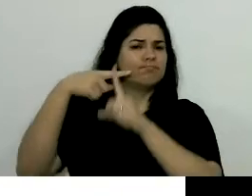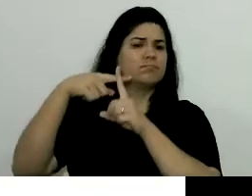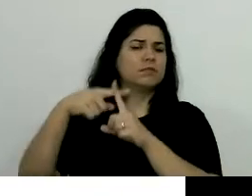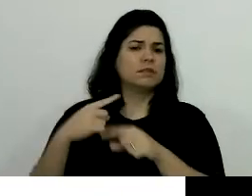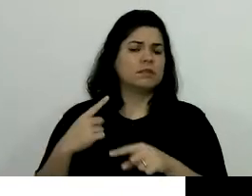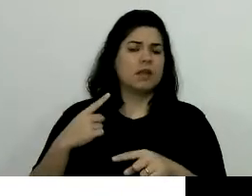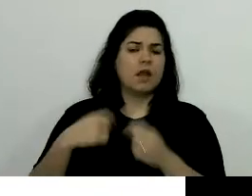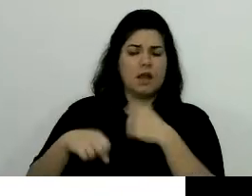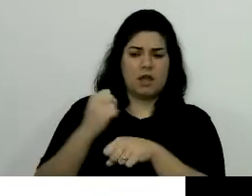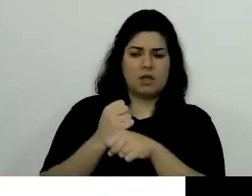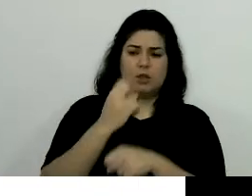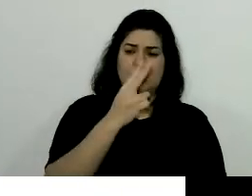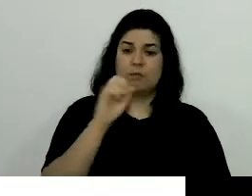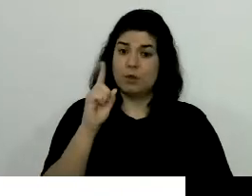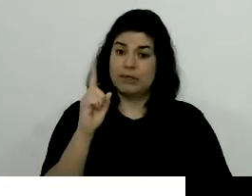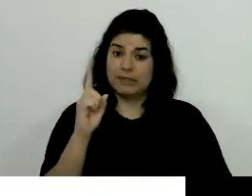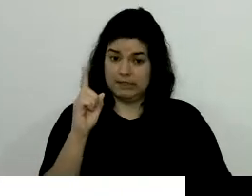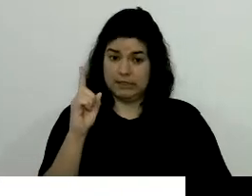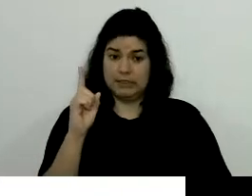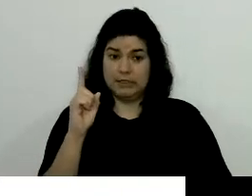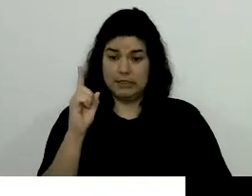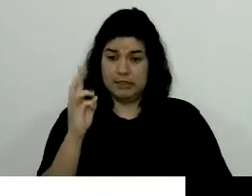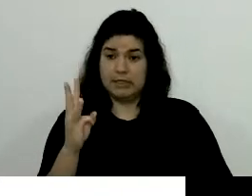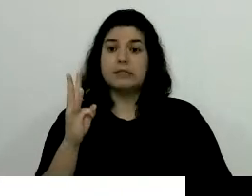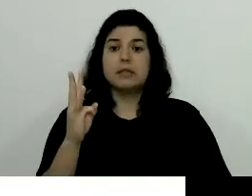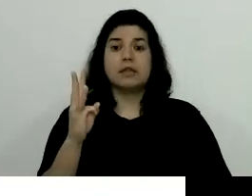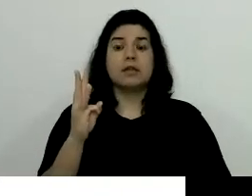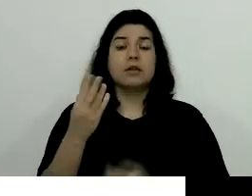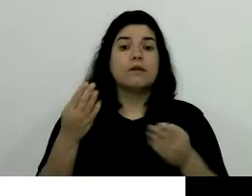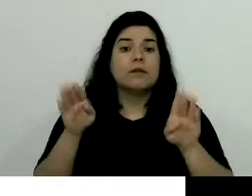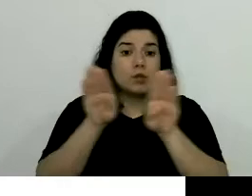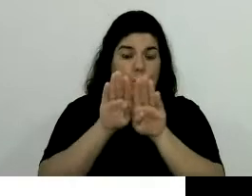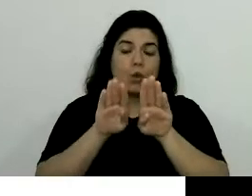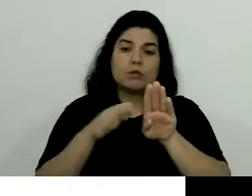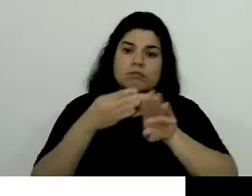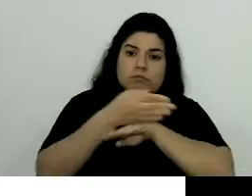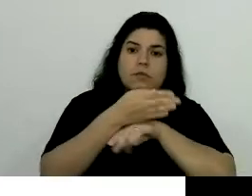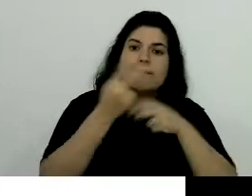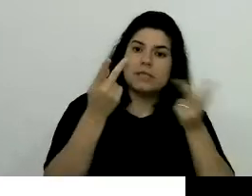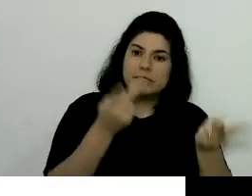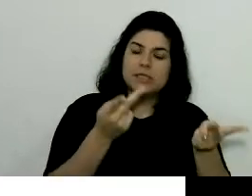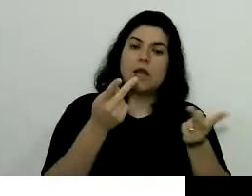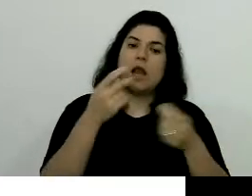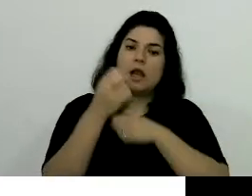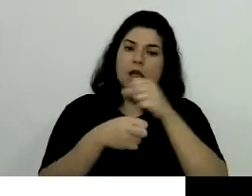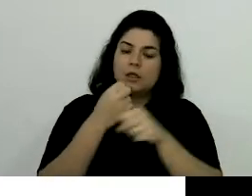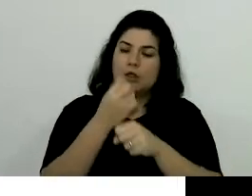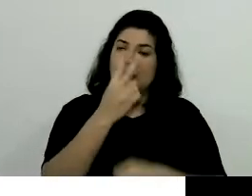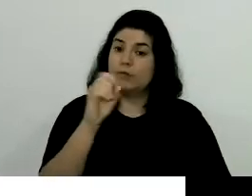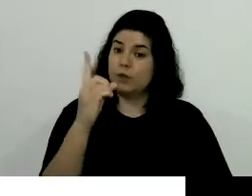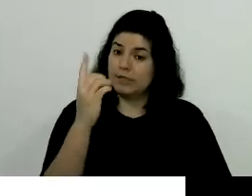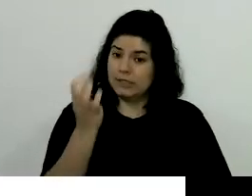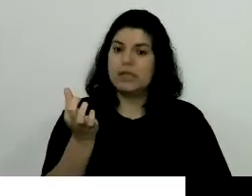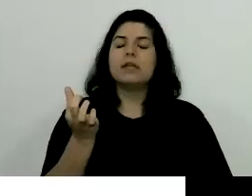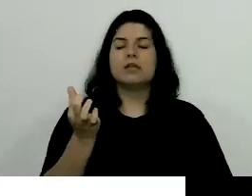foi... nós fechamos o museu para visitação pública e para as consultas aos acervos, né? Em 2016, nós tomamos a decisão